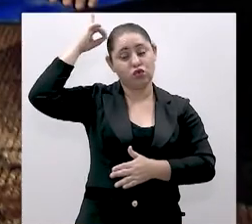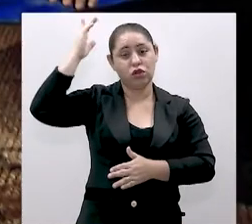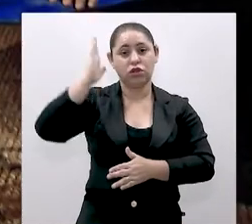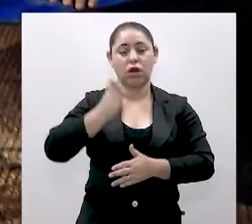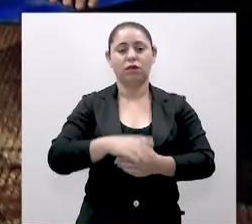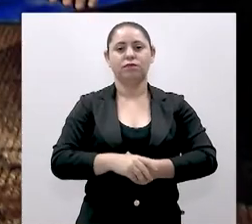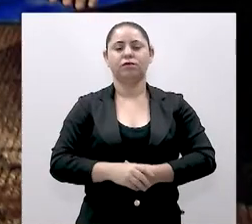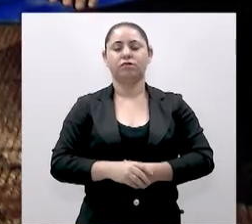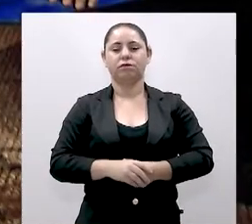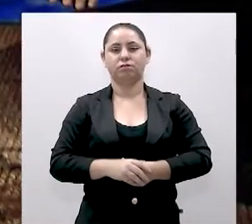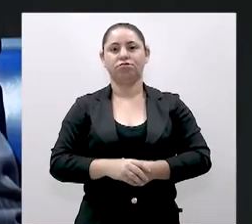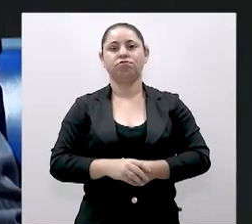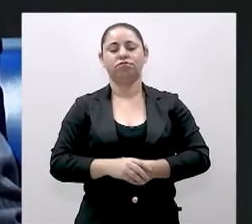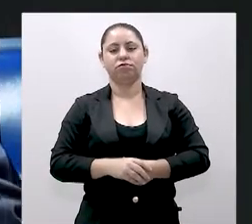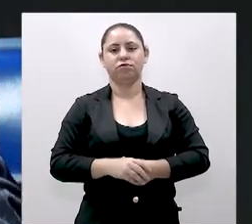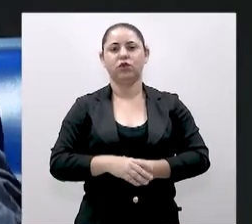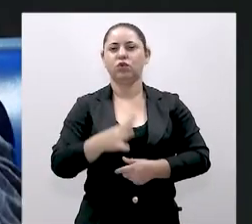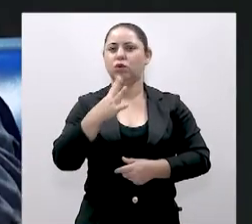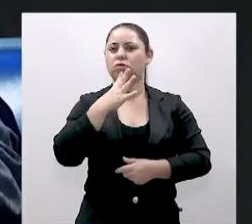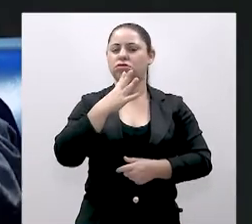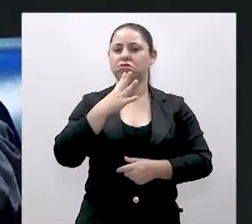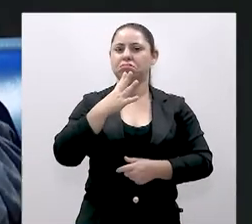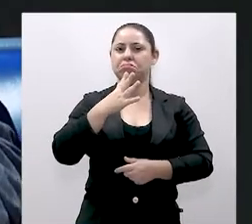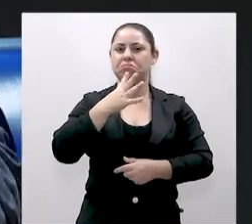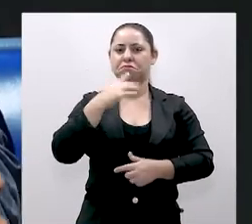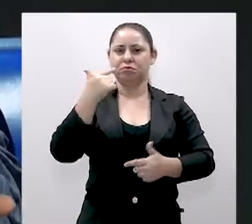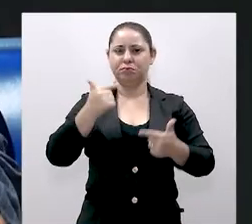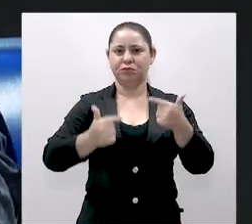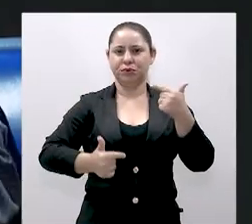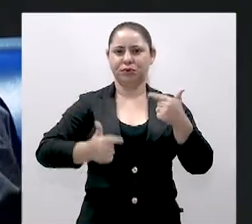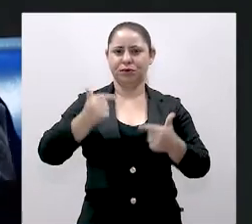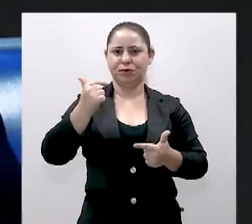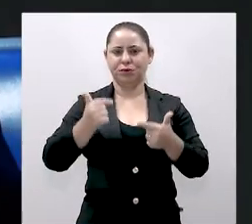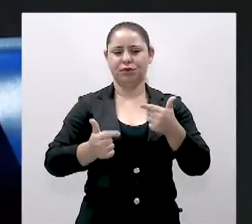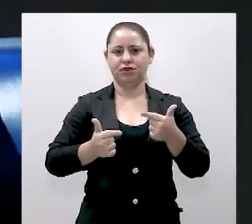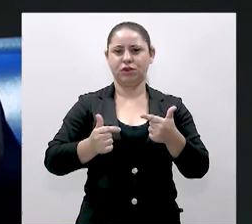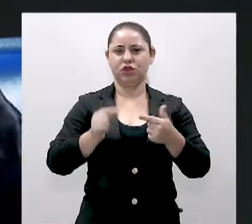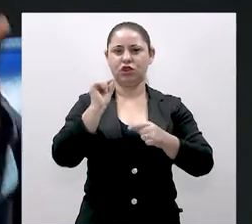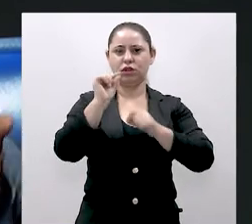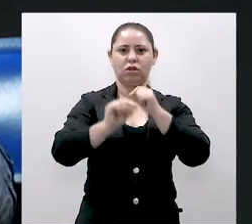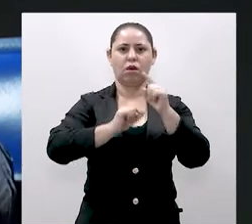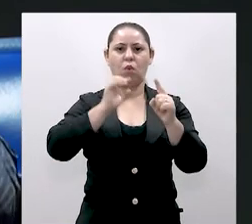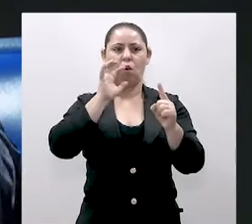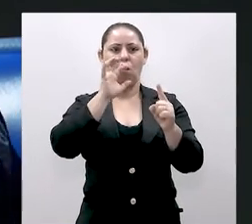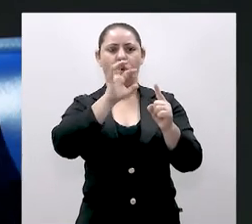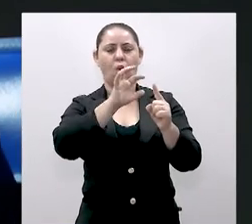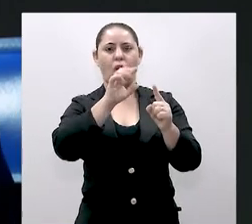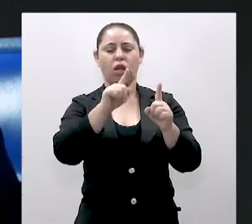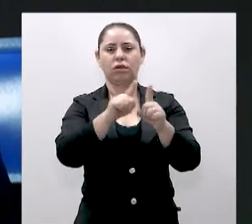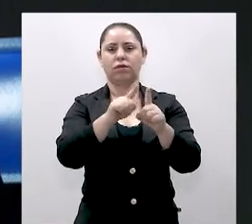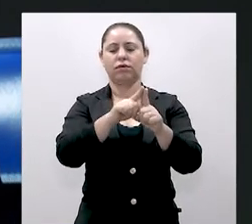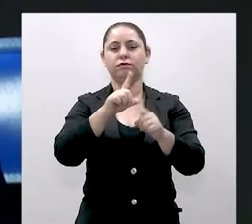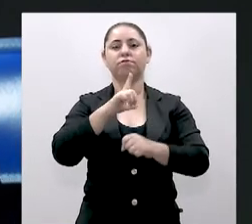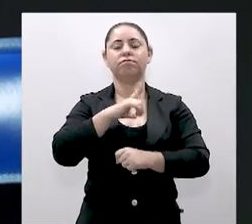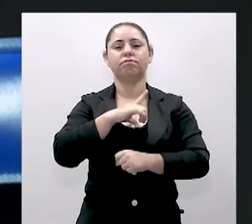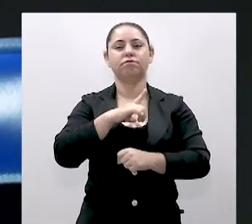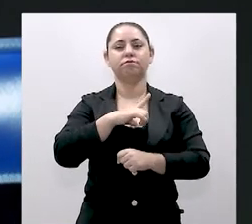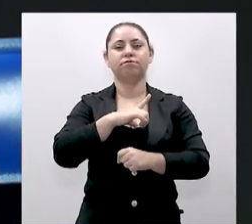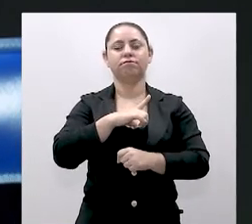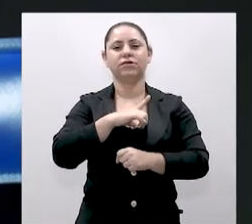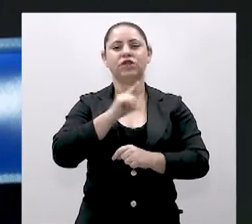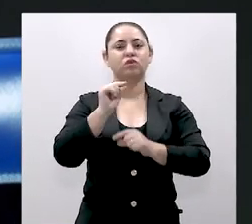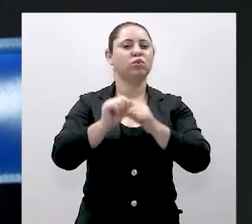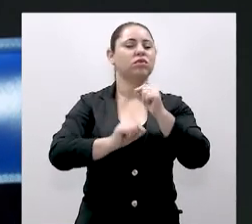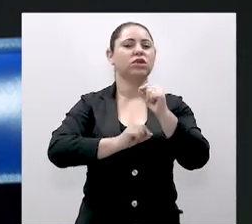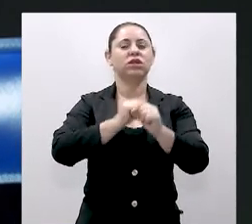mandar E aí ácido relevo o senhor que conheceu o auge da política que era uma pessoa referenciada acabou tendo